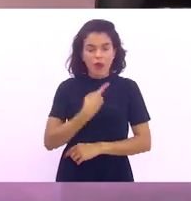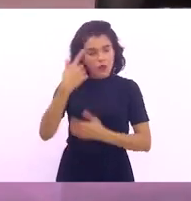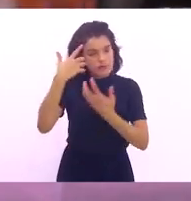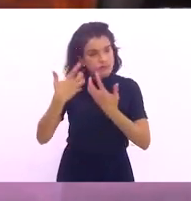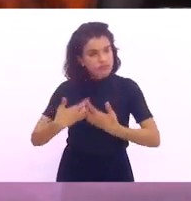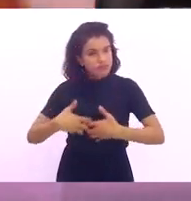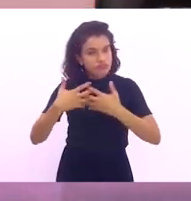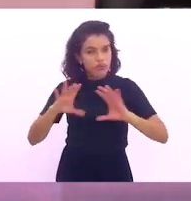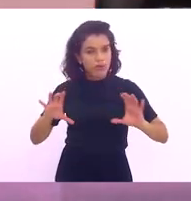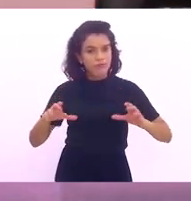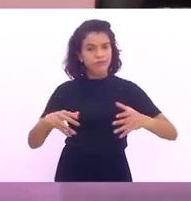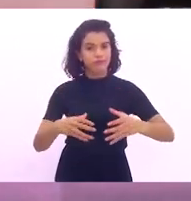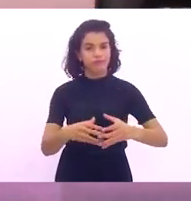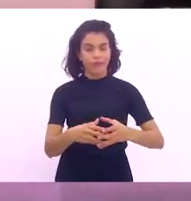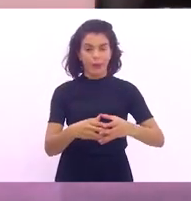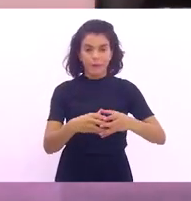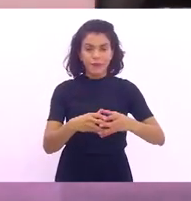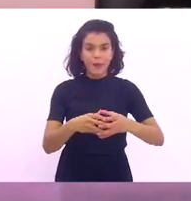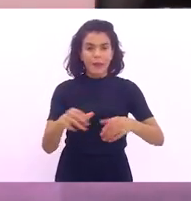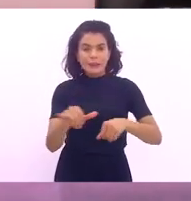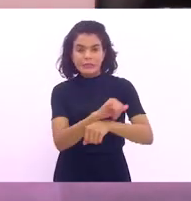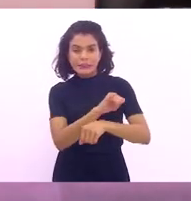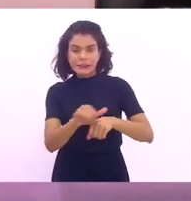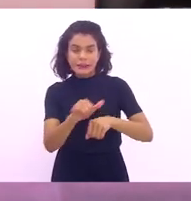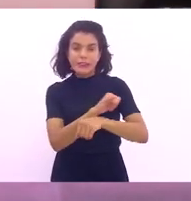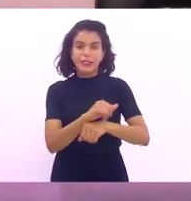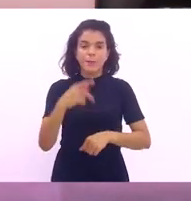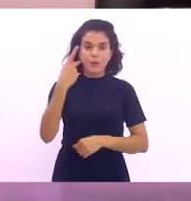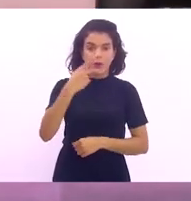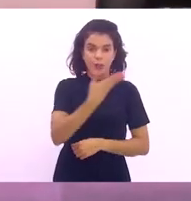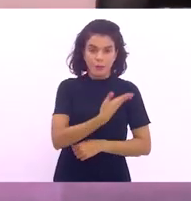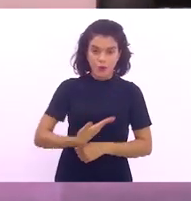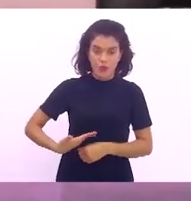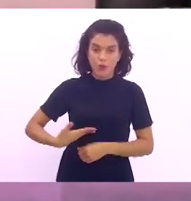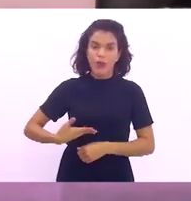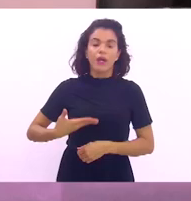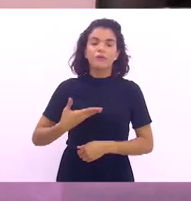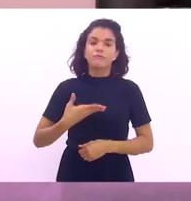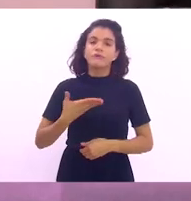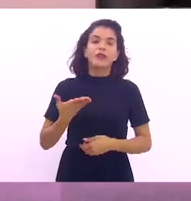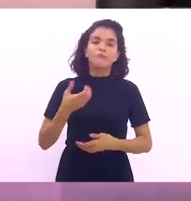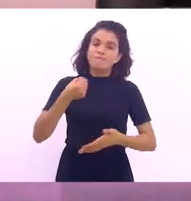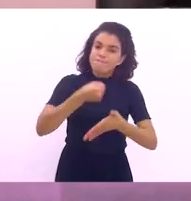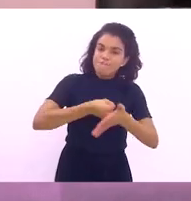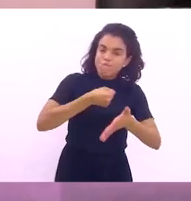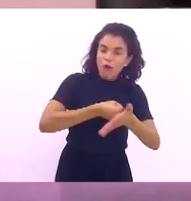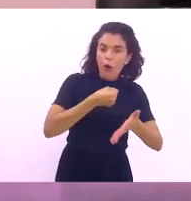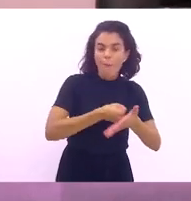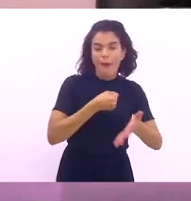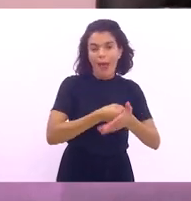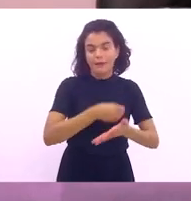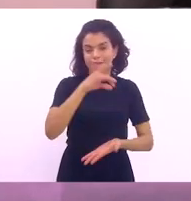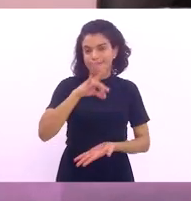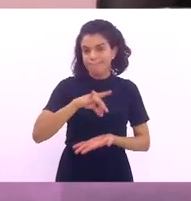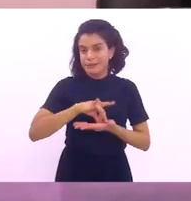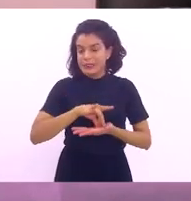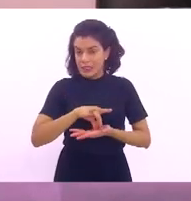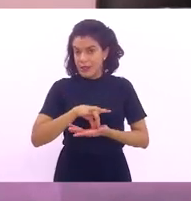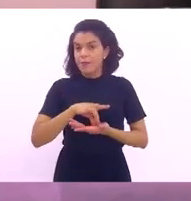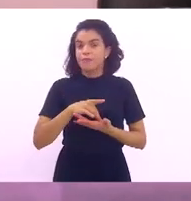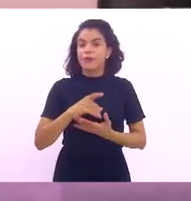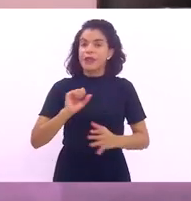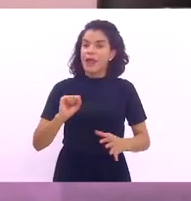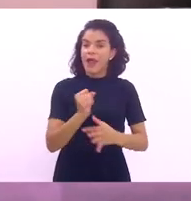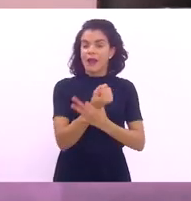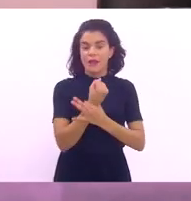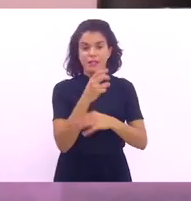coletivamente alternativas e políticas públicas de enfrentamento a essa realidade visando garantir